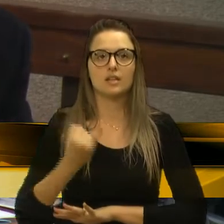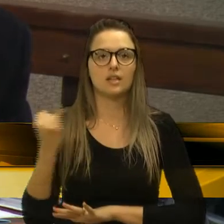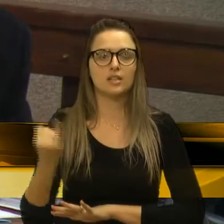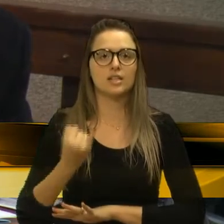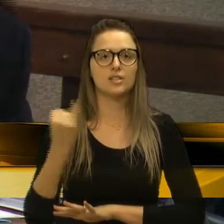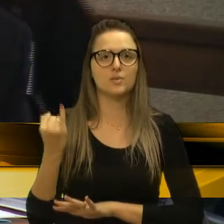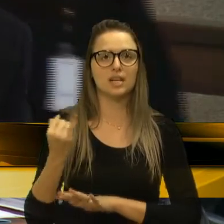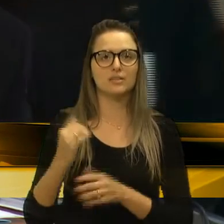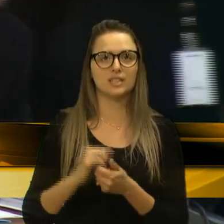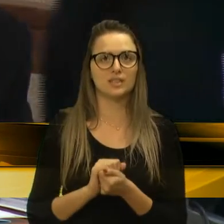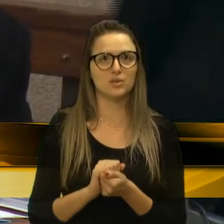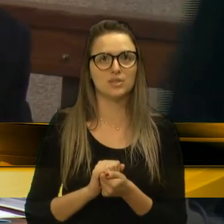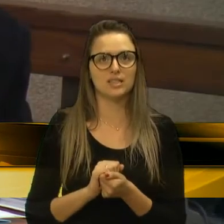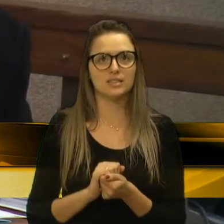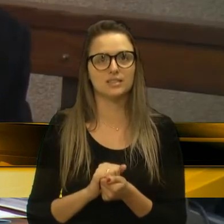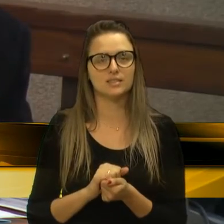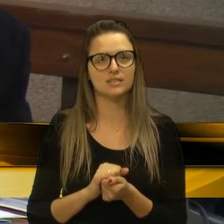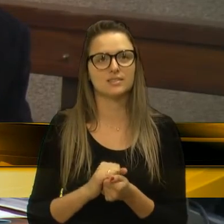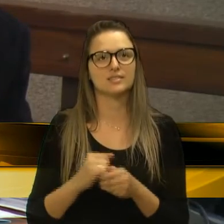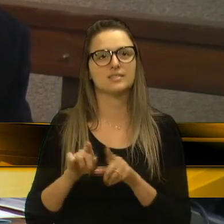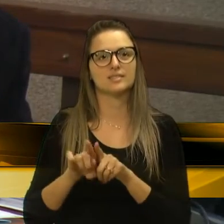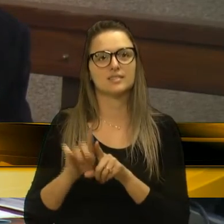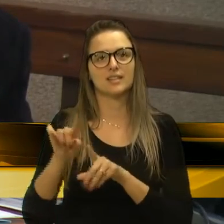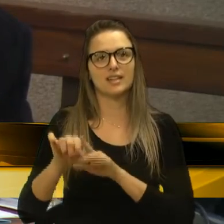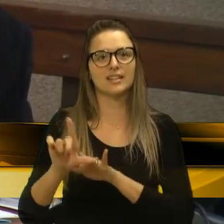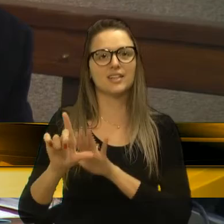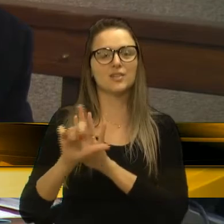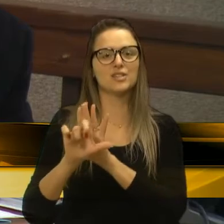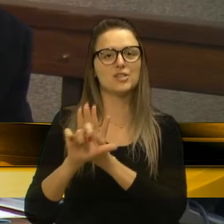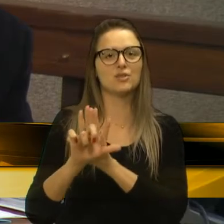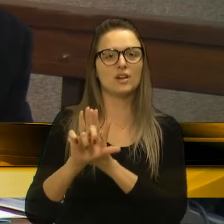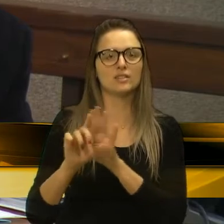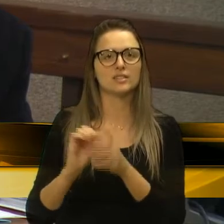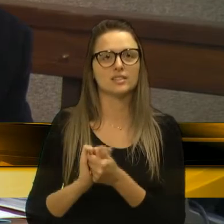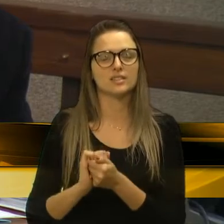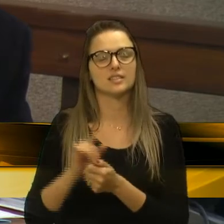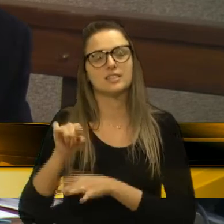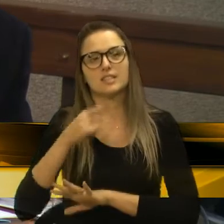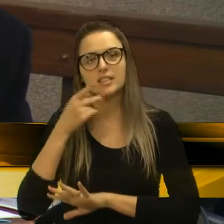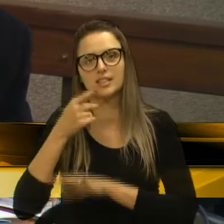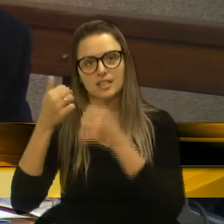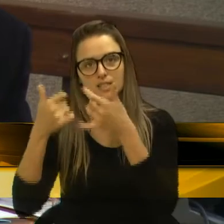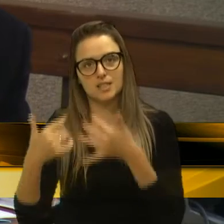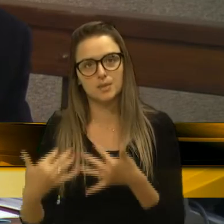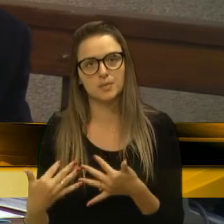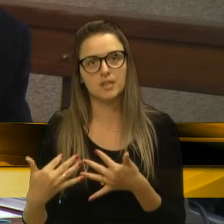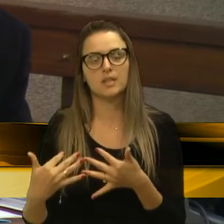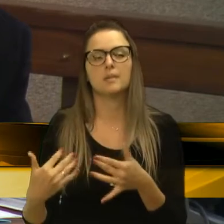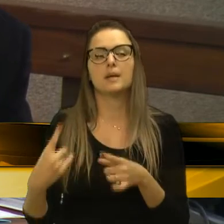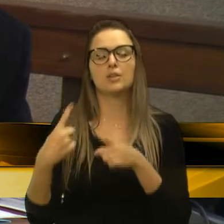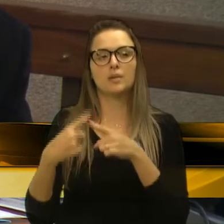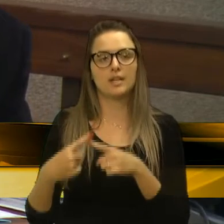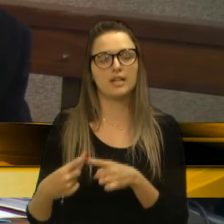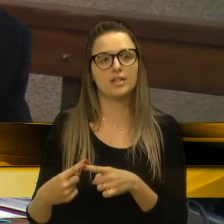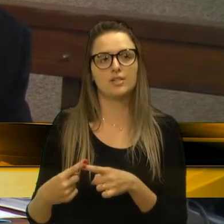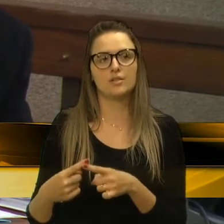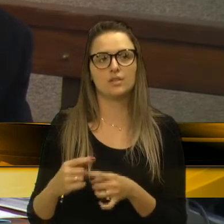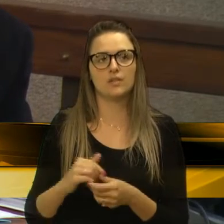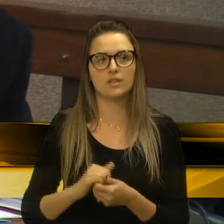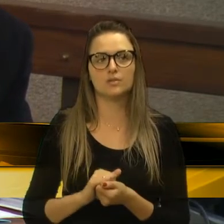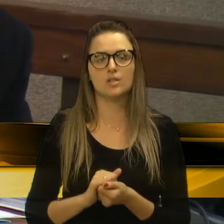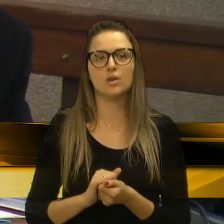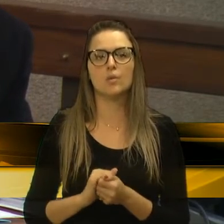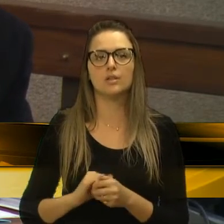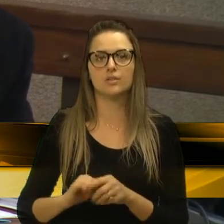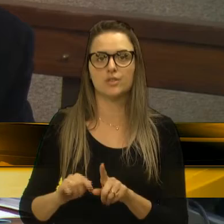hoje que esteja presente a alguém do município e diga porque que não tem é coragem iniciativa de atender o